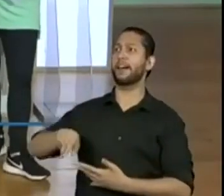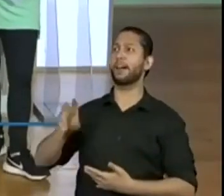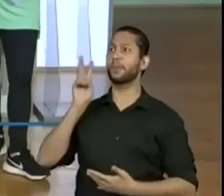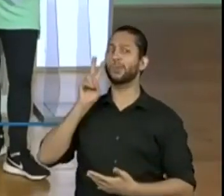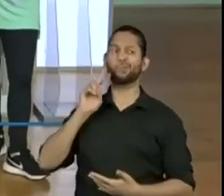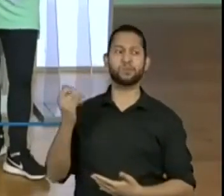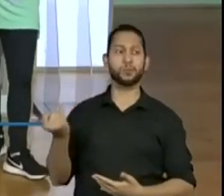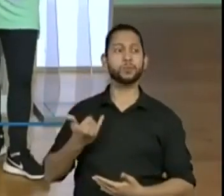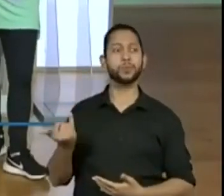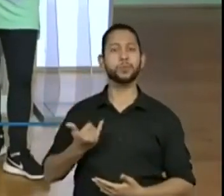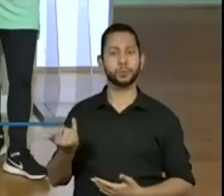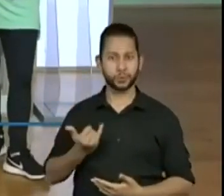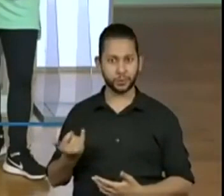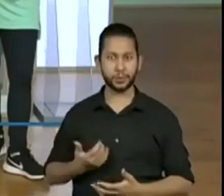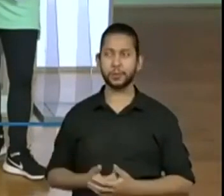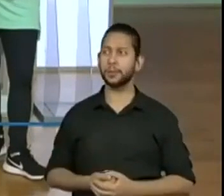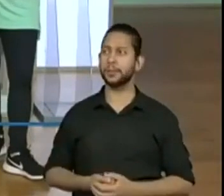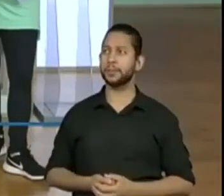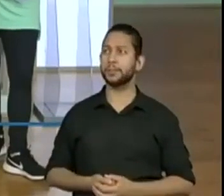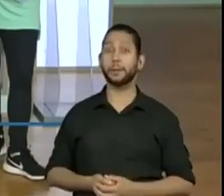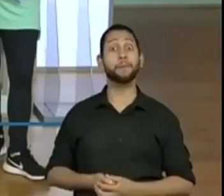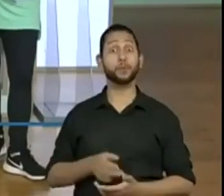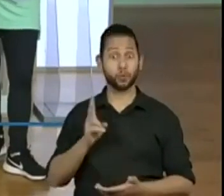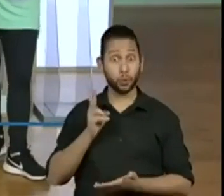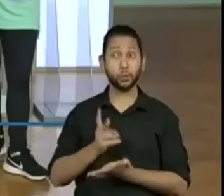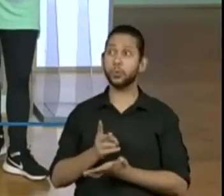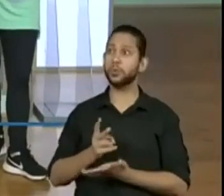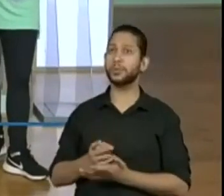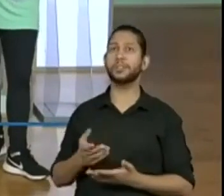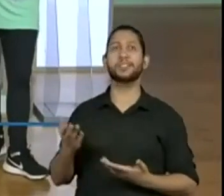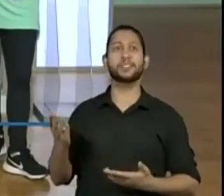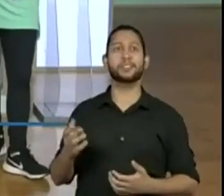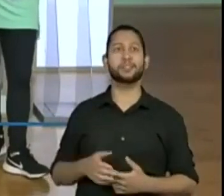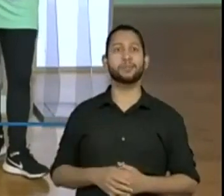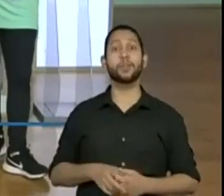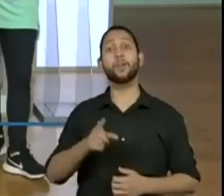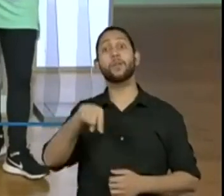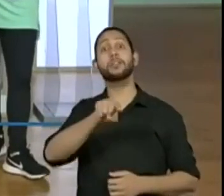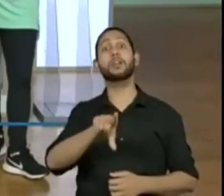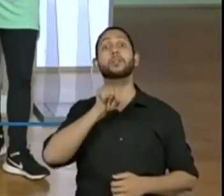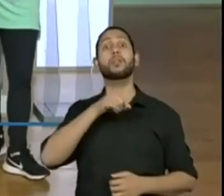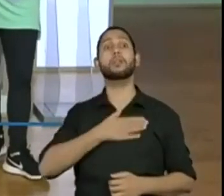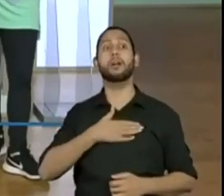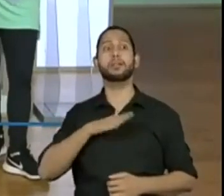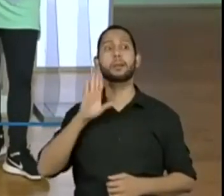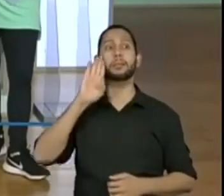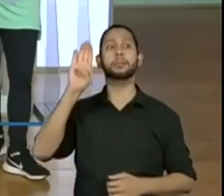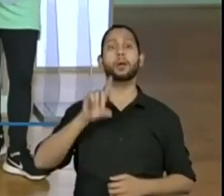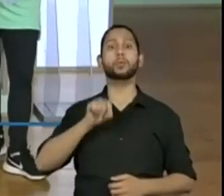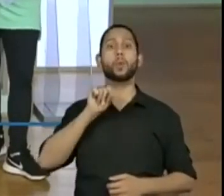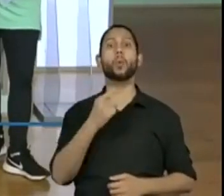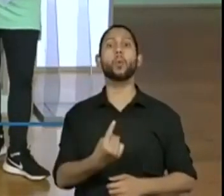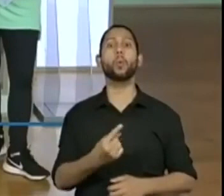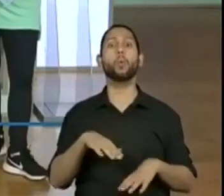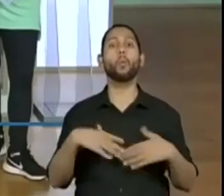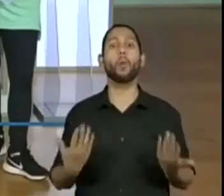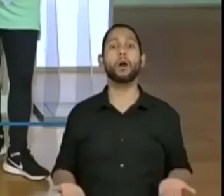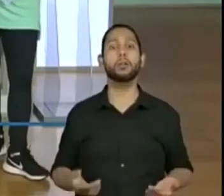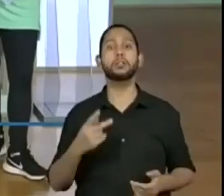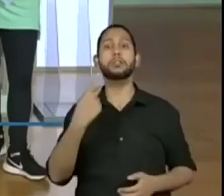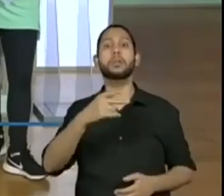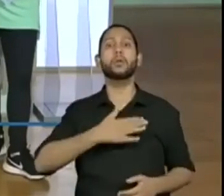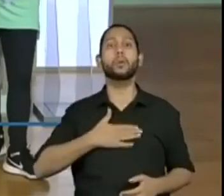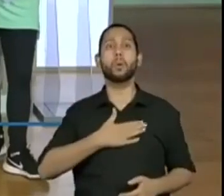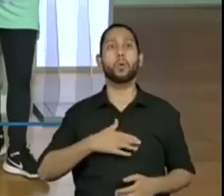conhecem. Ó, já continuam mandando. E qual é o conto preferido de vocês? Cada aluno, coloca aí, qual que é o